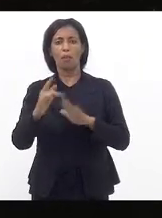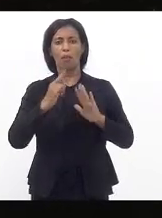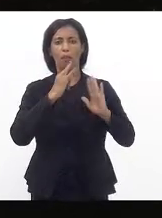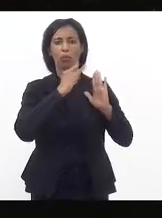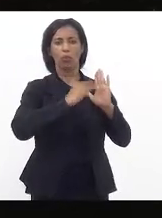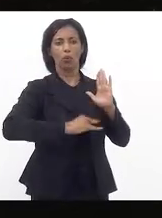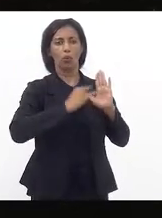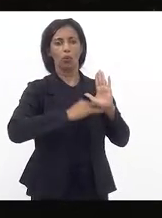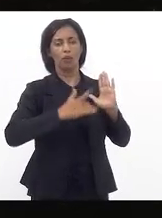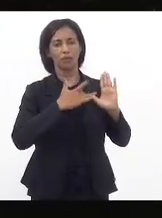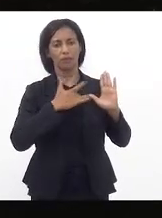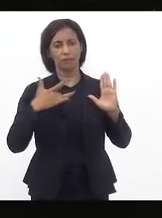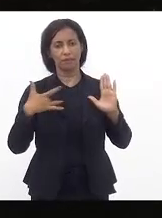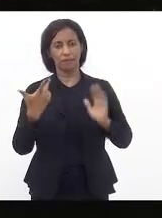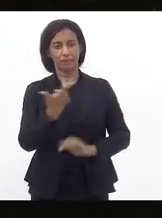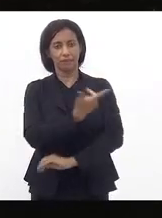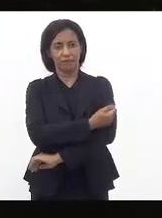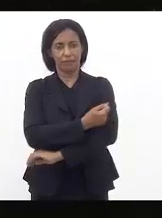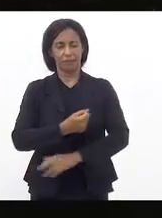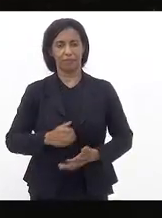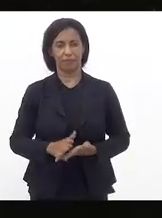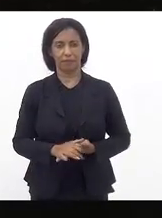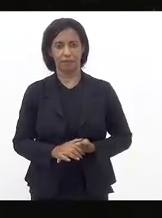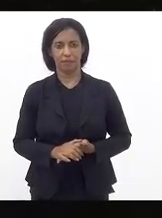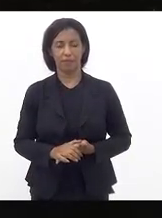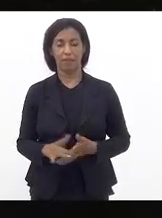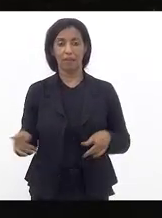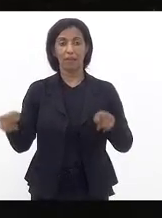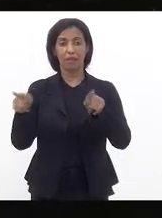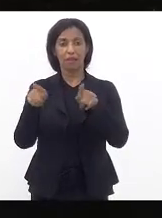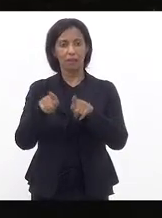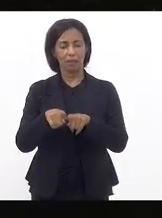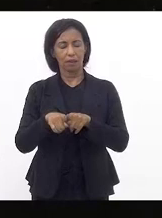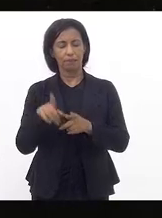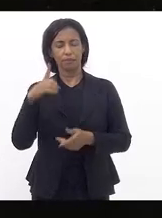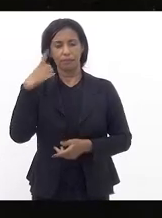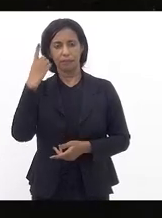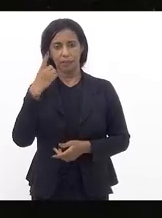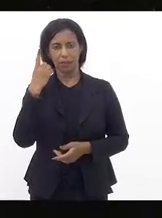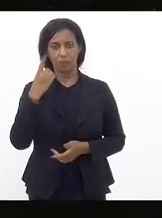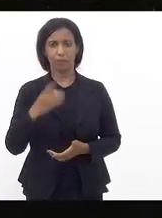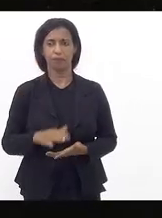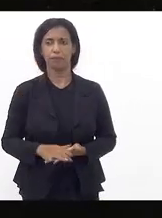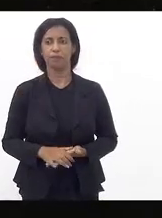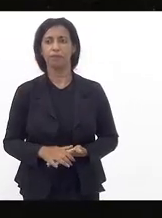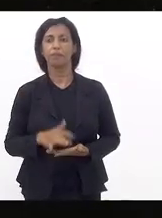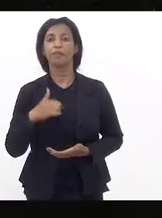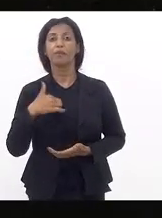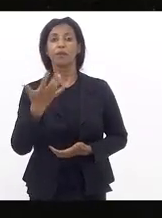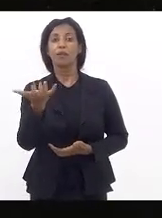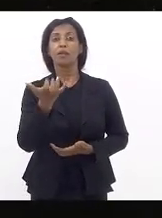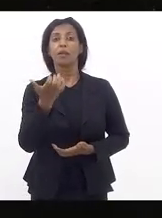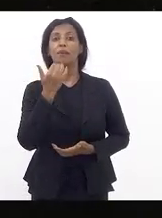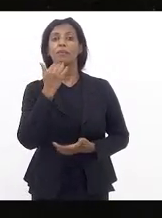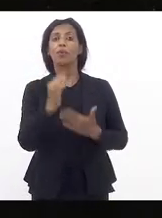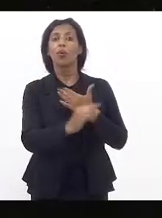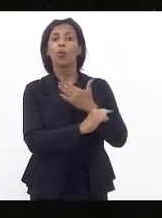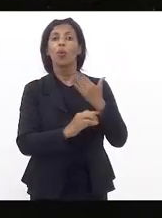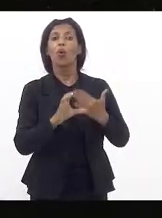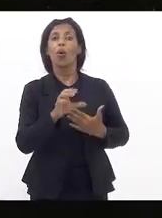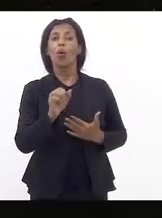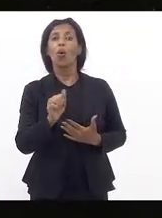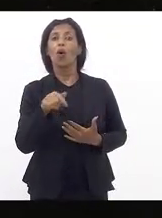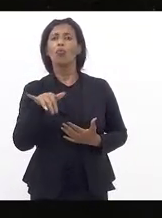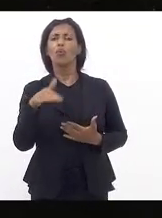de passaporte sanitário inclusive Deputado Marcio Roberto eu quero pedir a conta